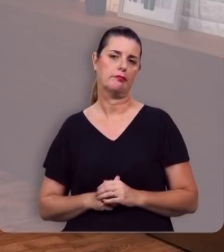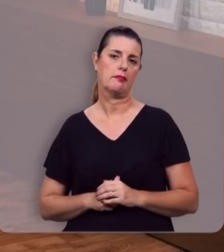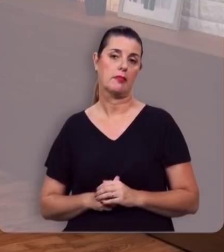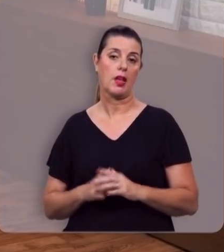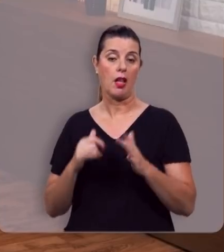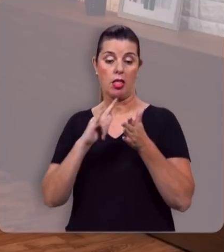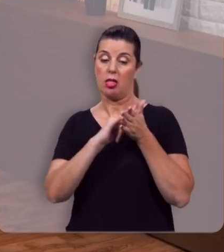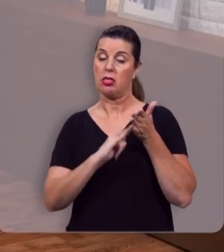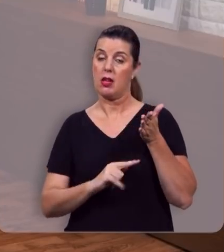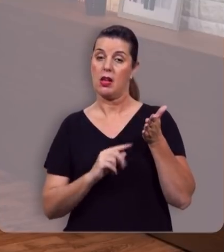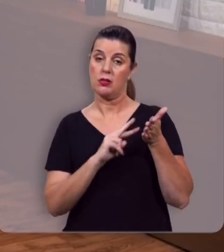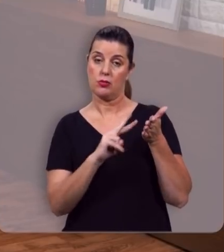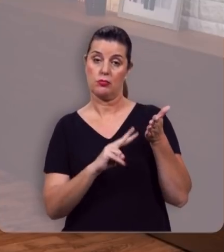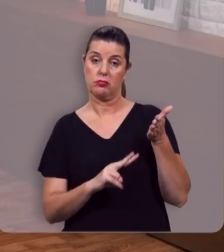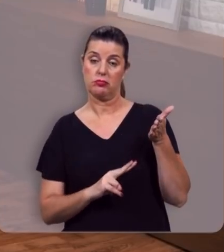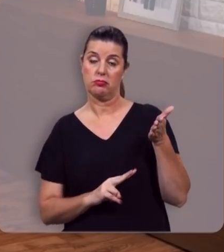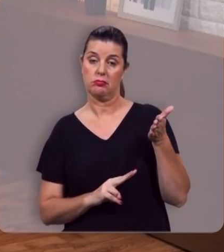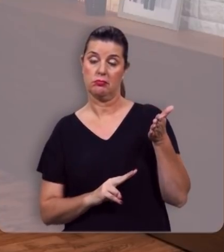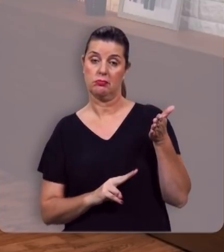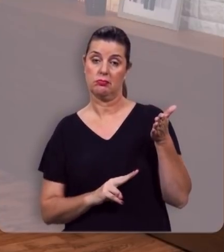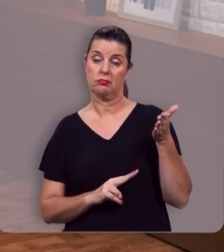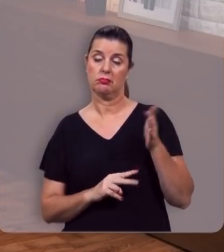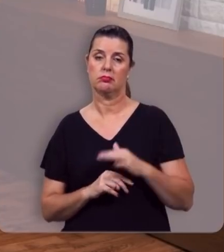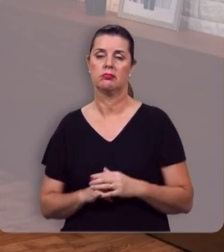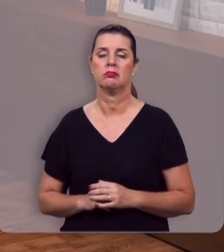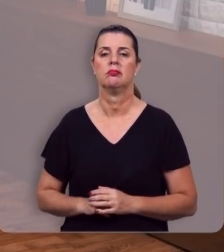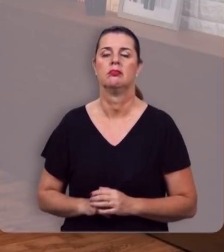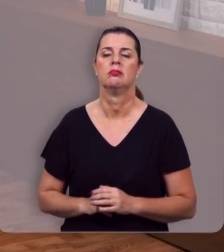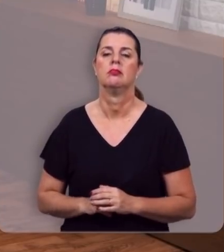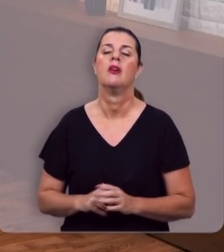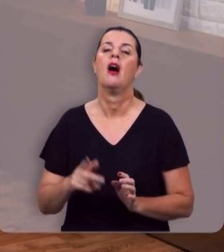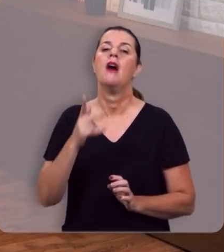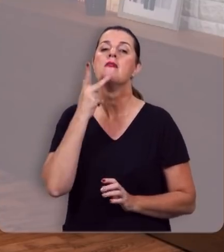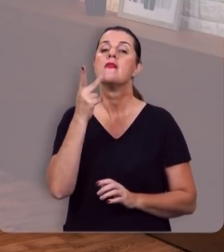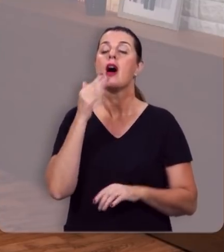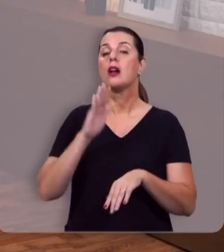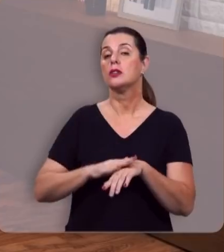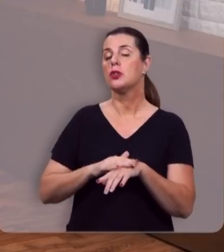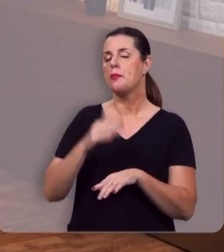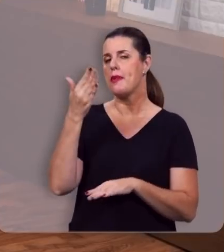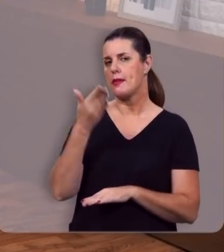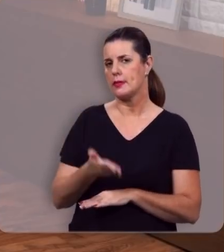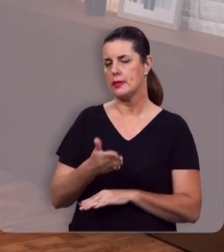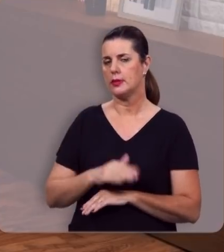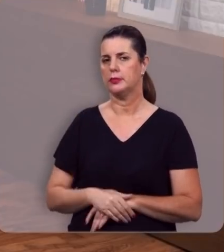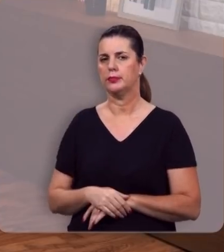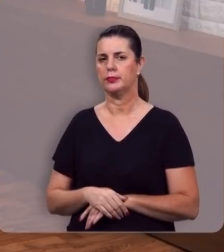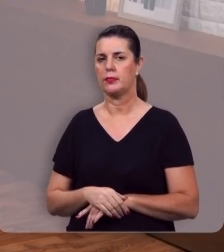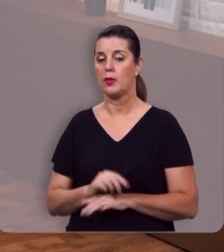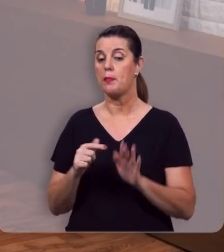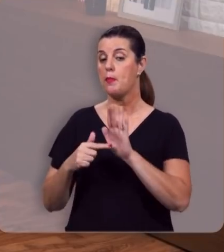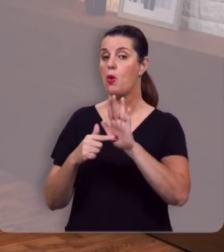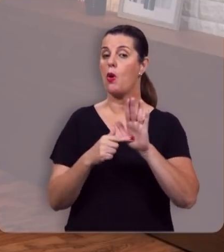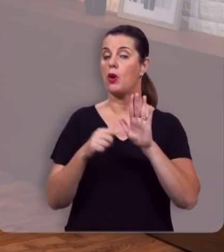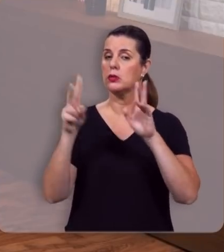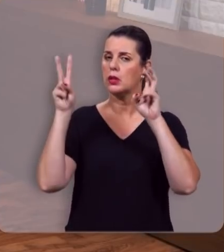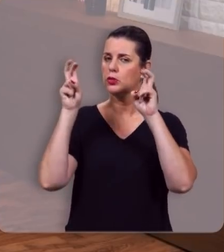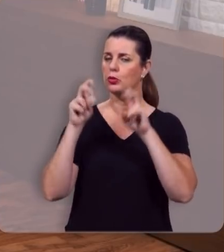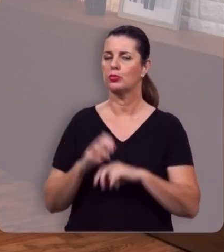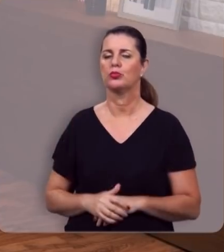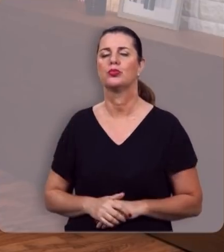E esse texto que acabamos de ouvir trata desta matéria, regula este